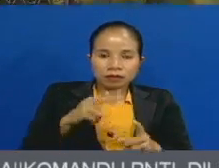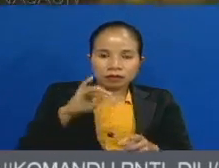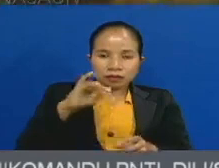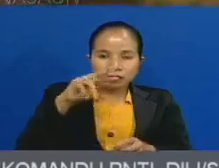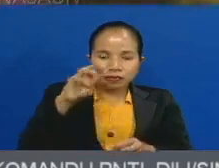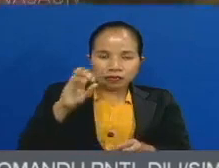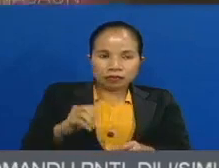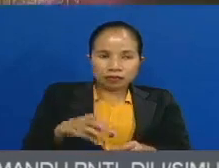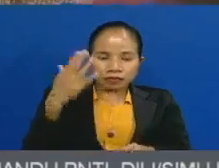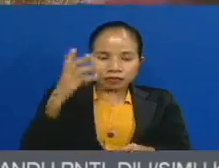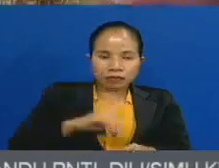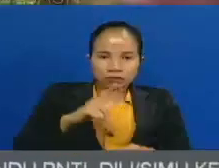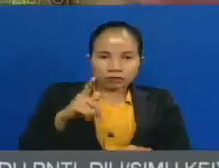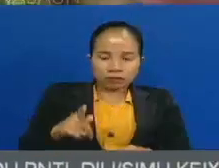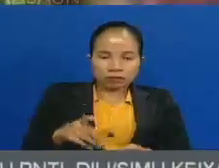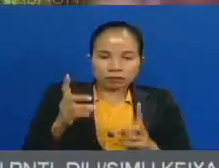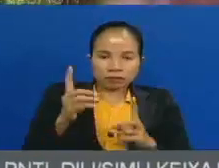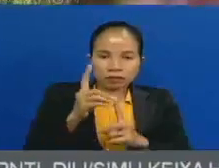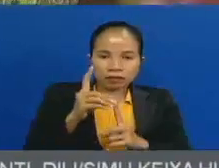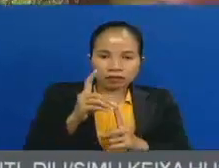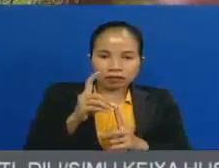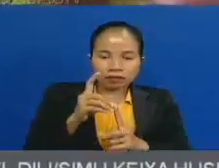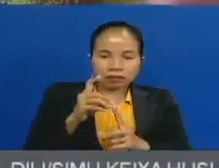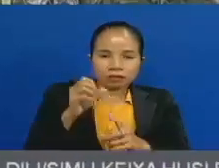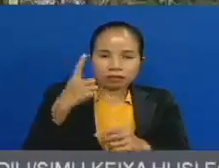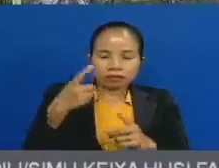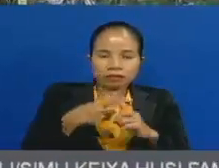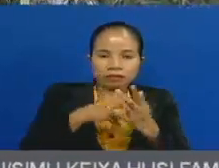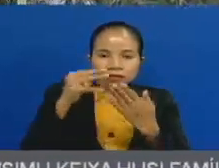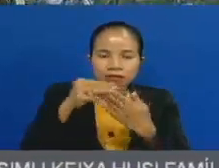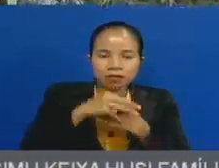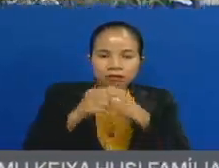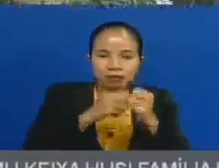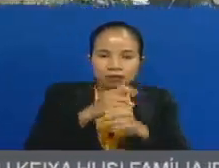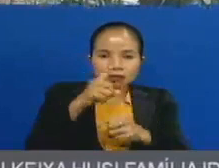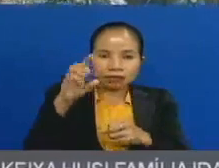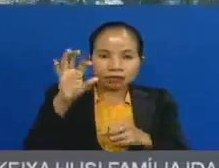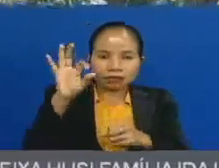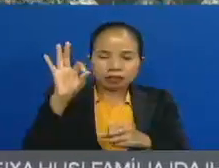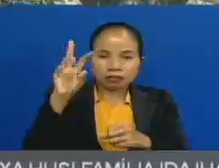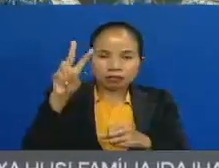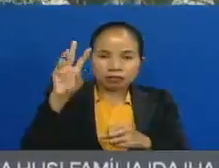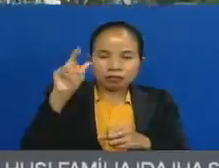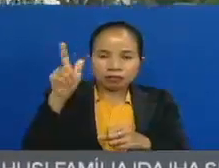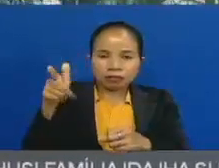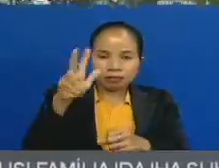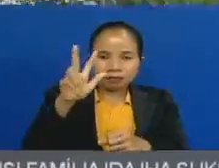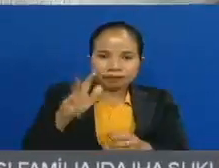Santana. E a tutuala, e loron sanulo resin ida, fulan março, tinan rihundrua rua nulo resin